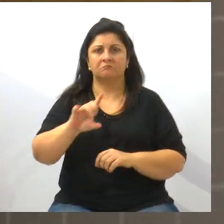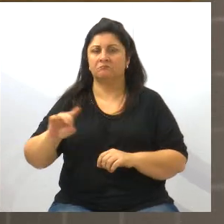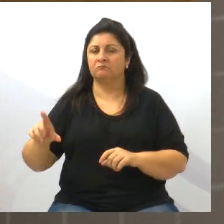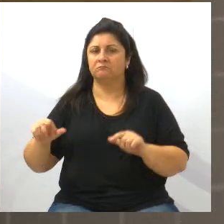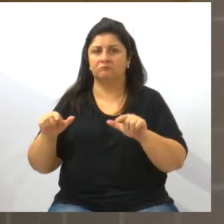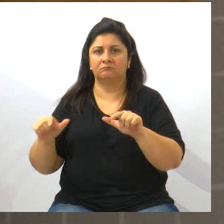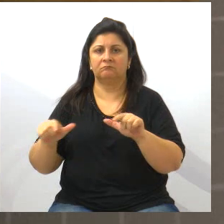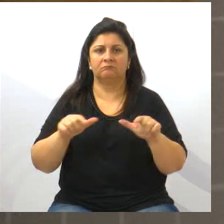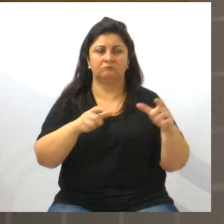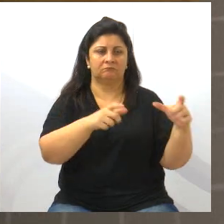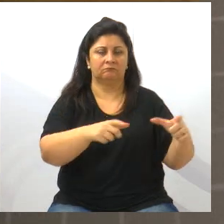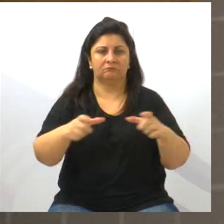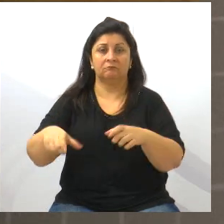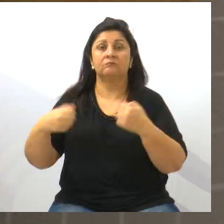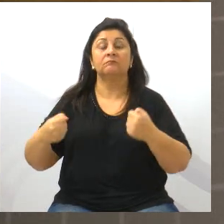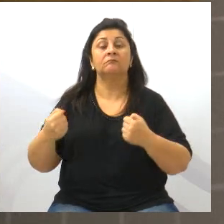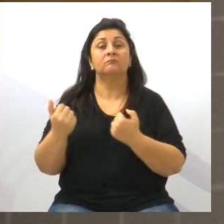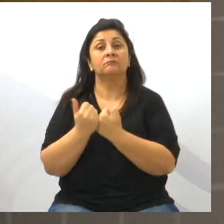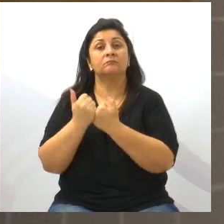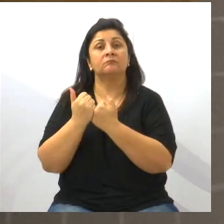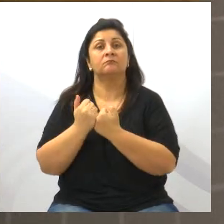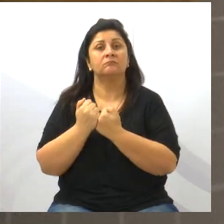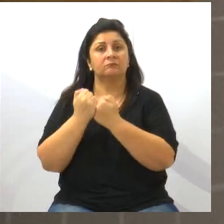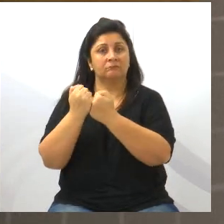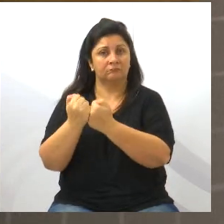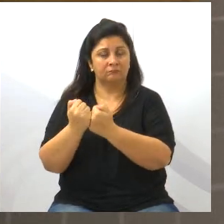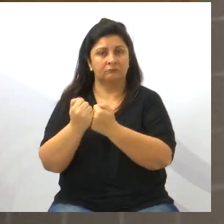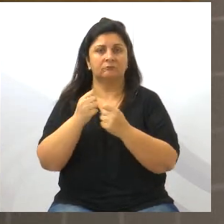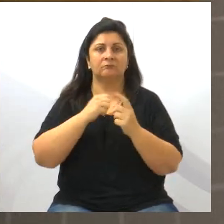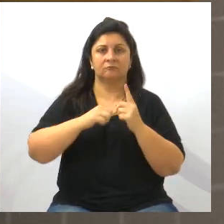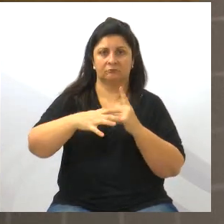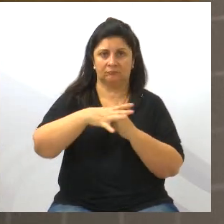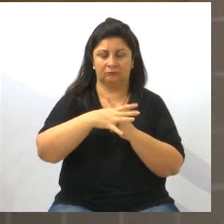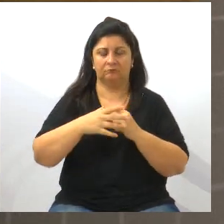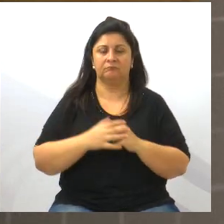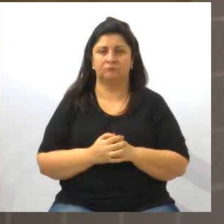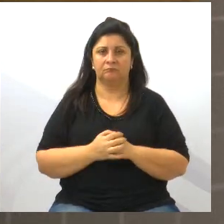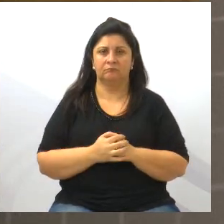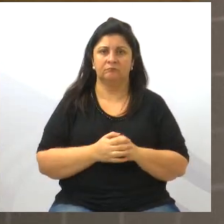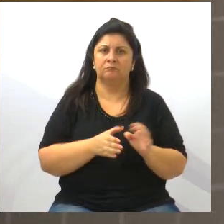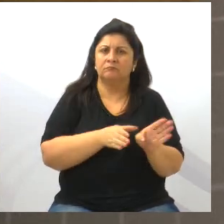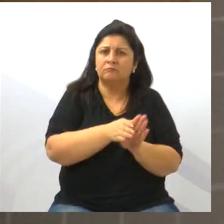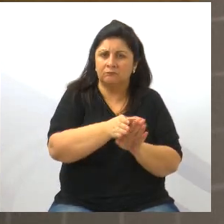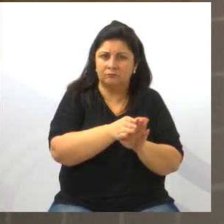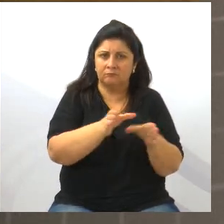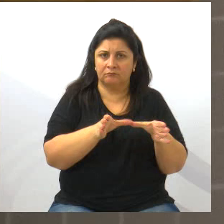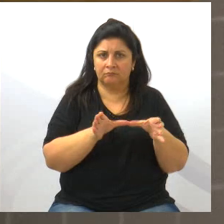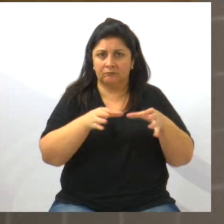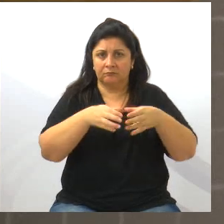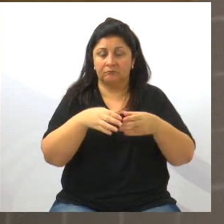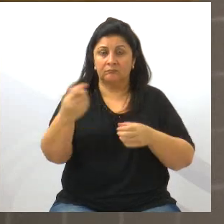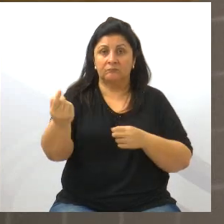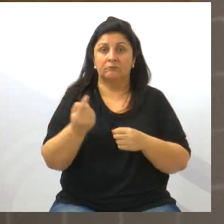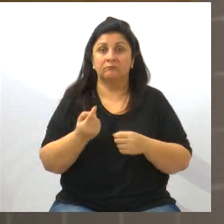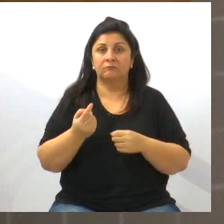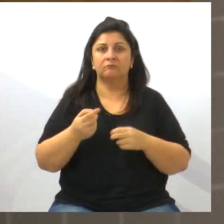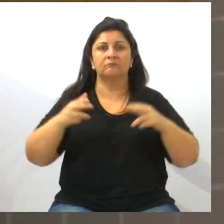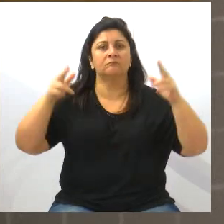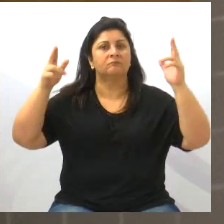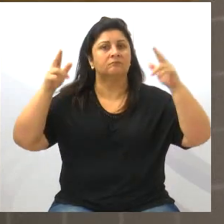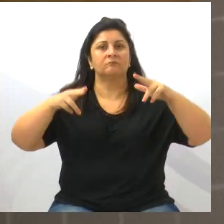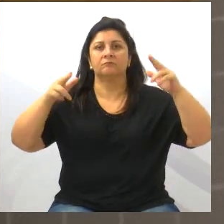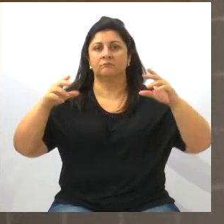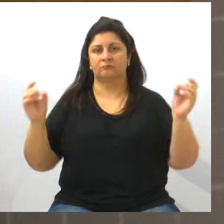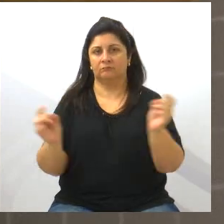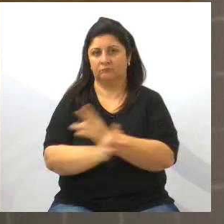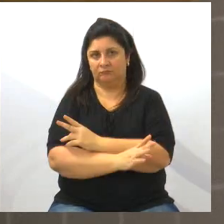de apoio da sociedade civil. E os conselhos vieram para nunca mais ir